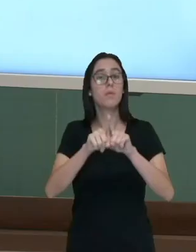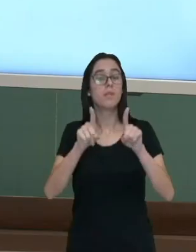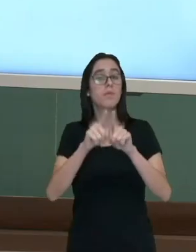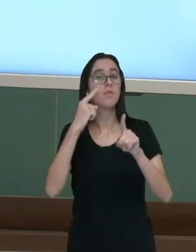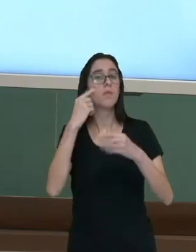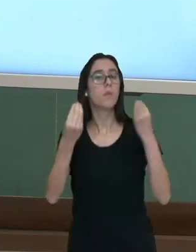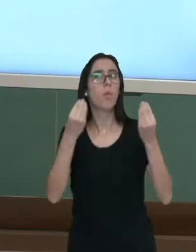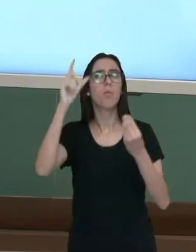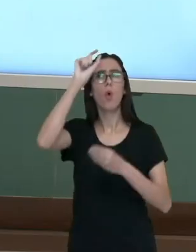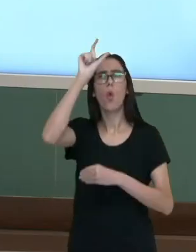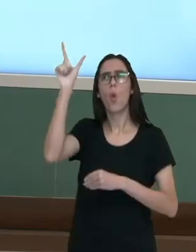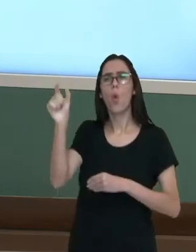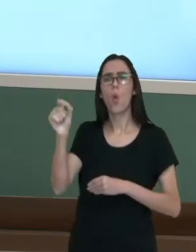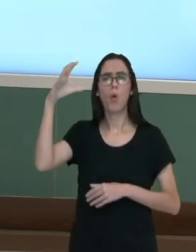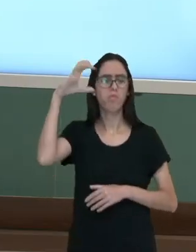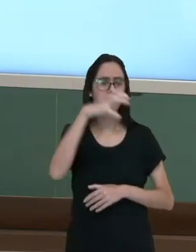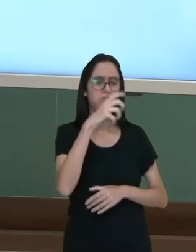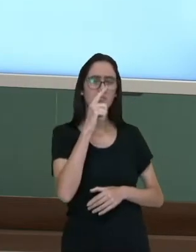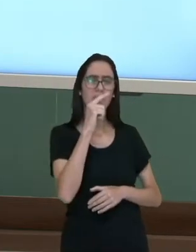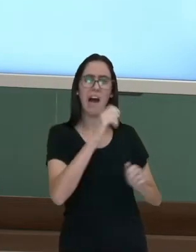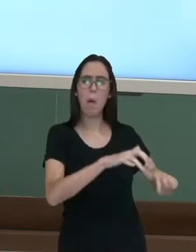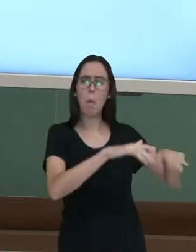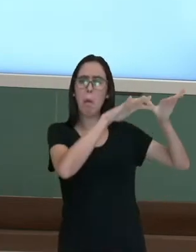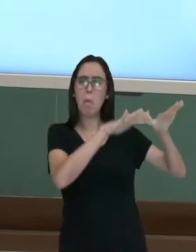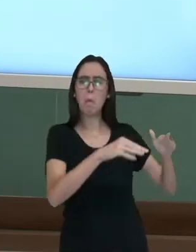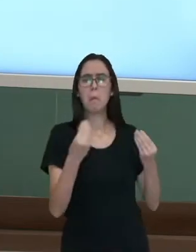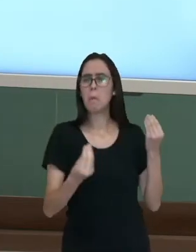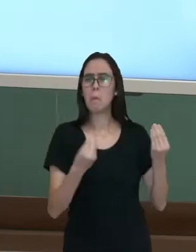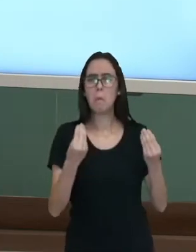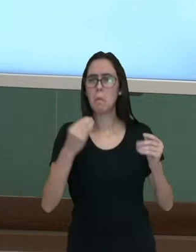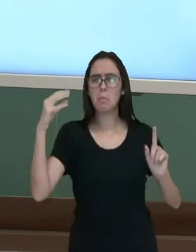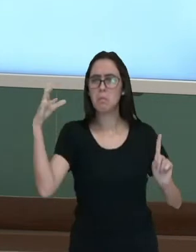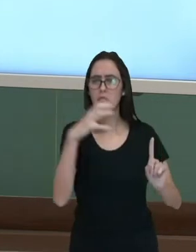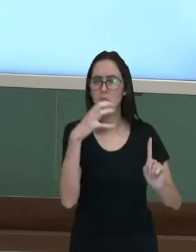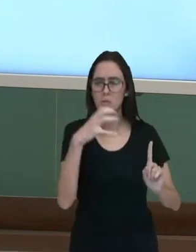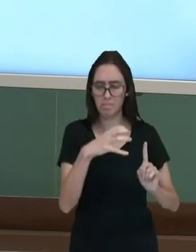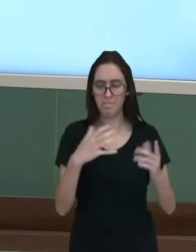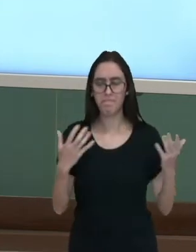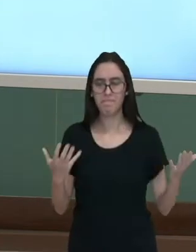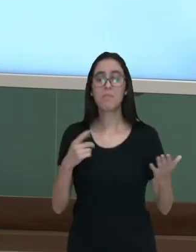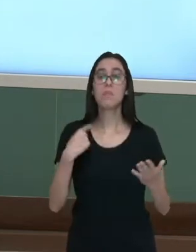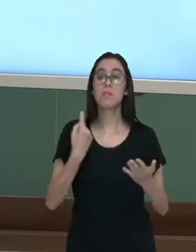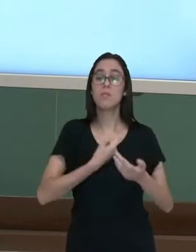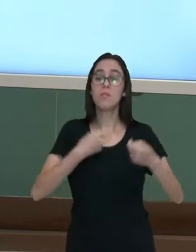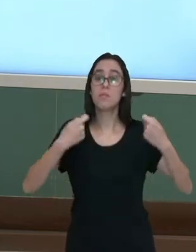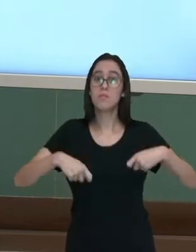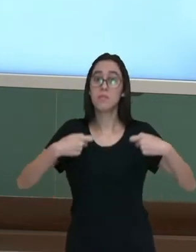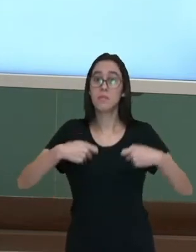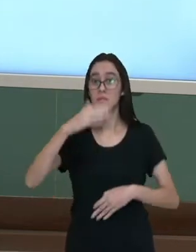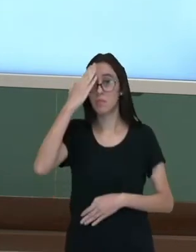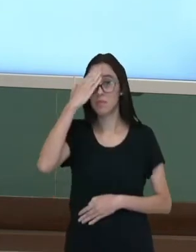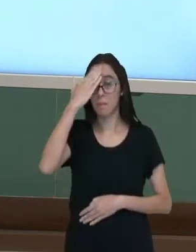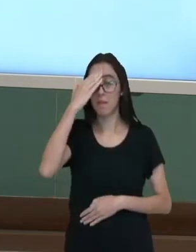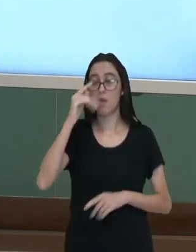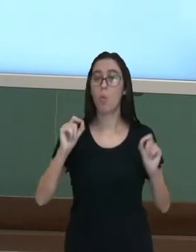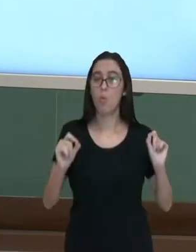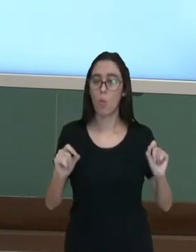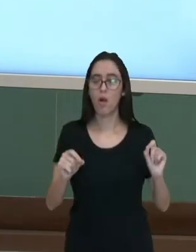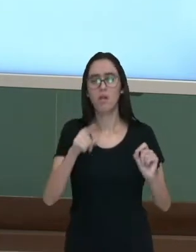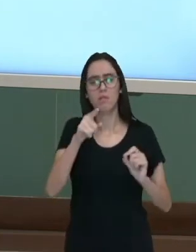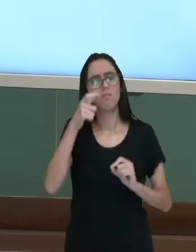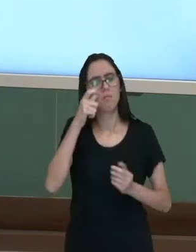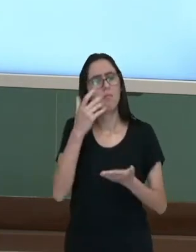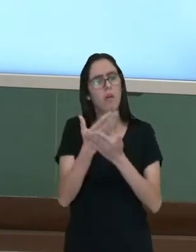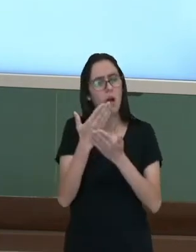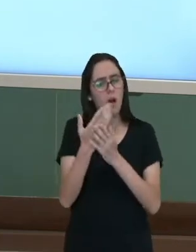de um corpo celeste. Bem, o que precisamos saber, né? Que você tem assistido às aulas anteriores, né, sobre